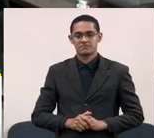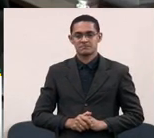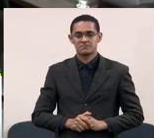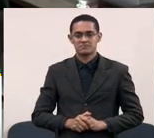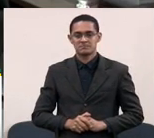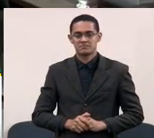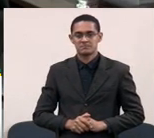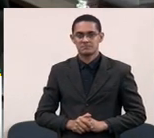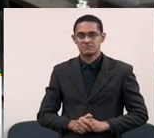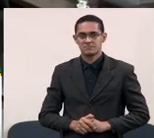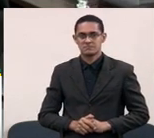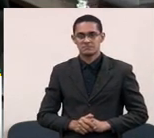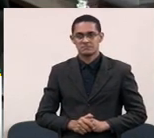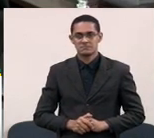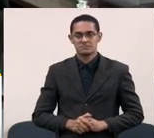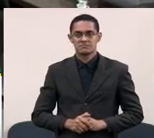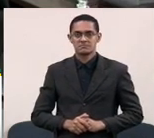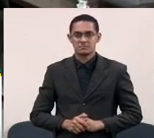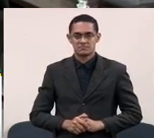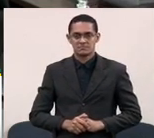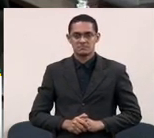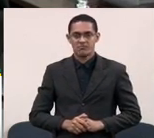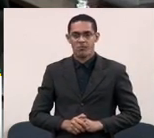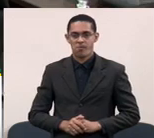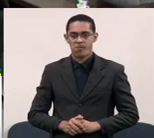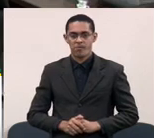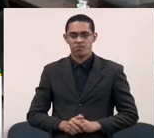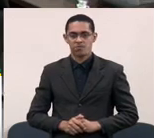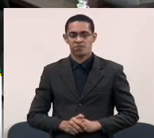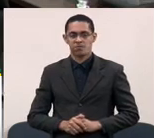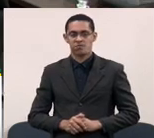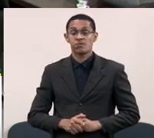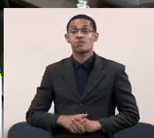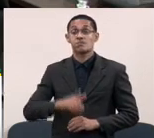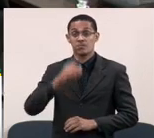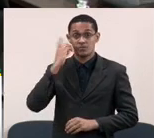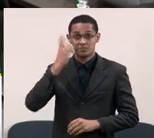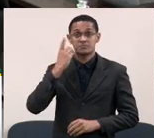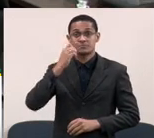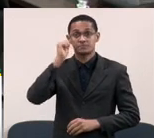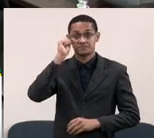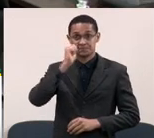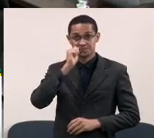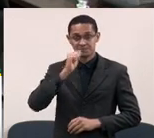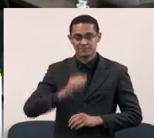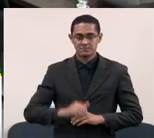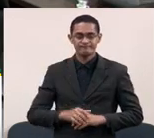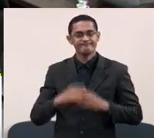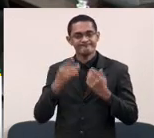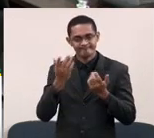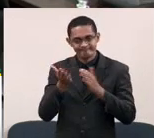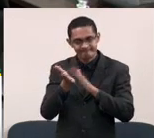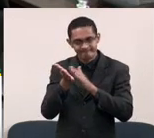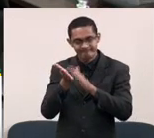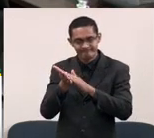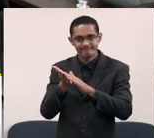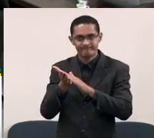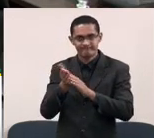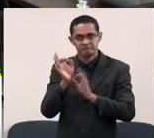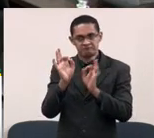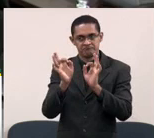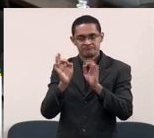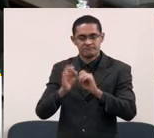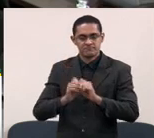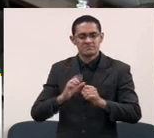alguns minutos. Pois não, deputada Aldilene, lhe concedo. Primeiramente, eu quero lhe parabenizar, tá? Mas dirimiu